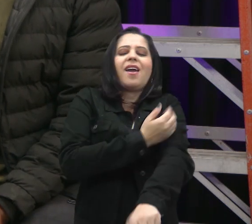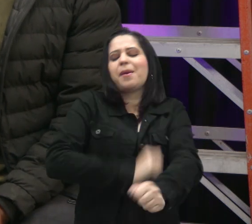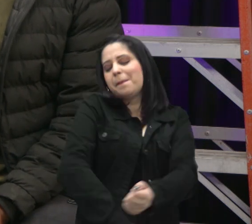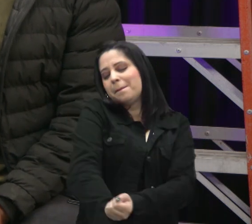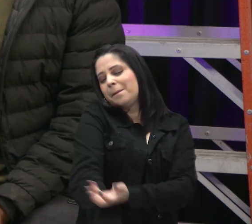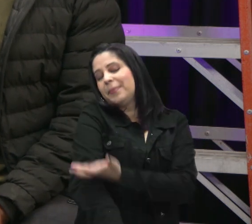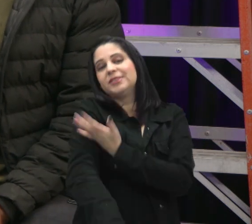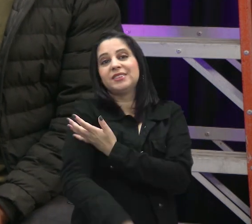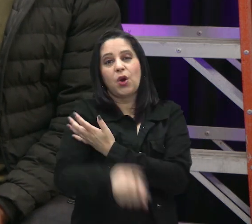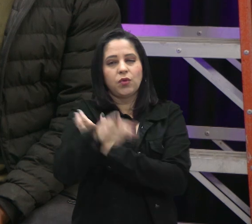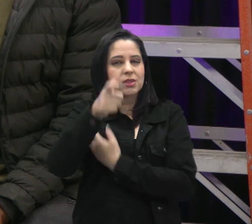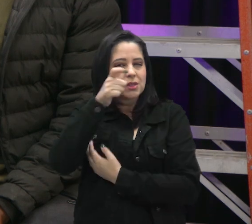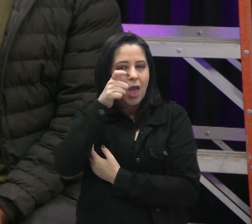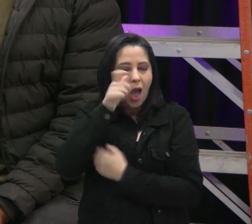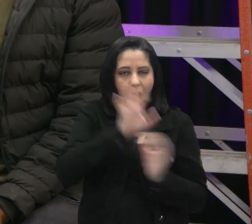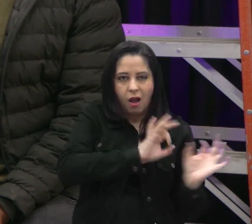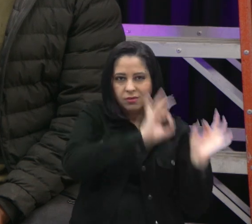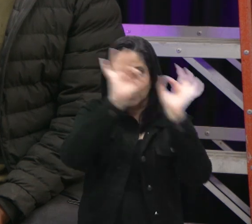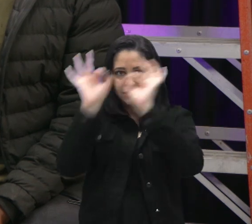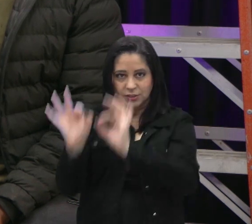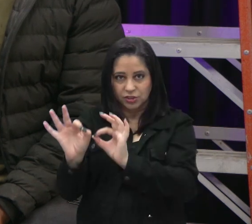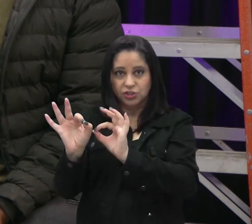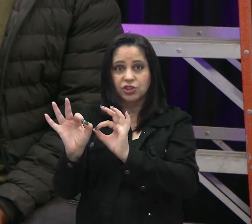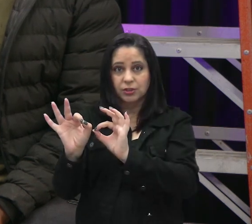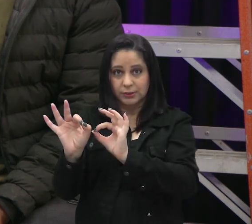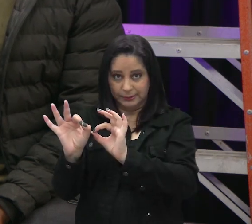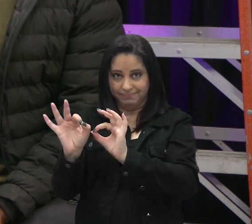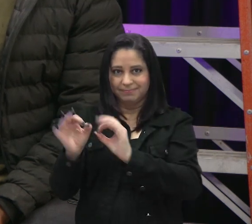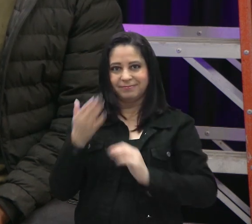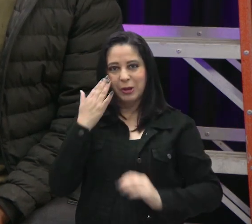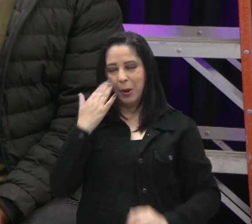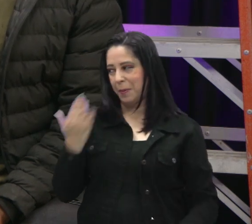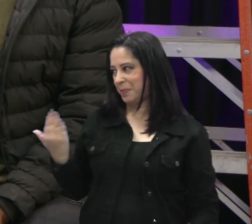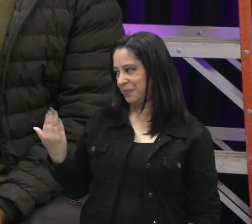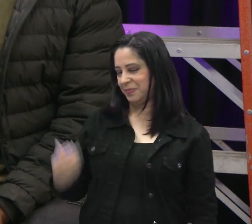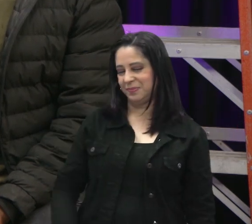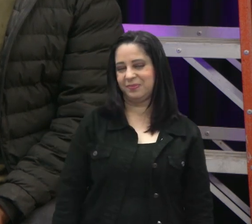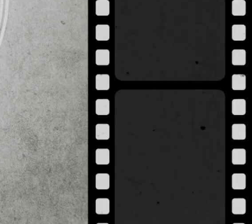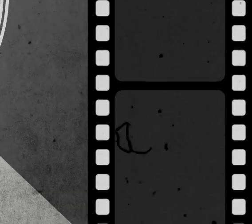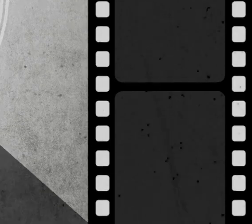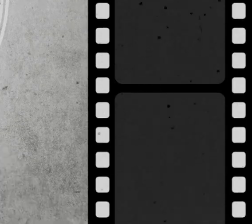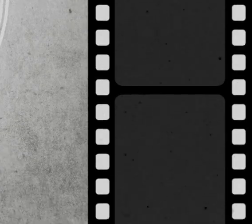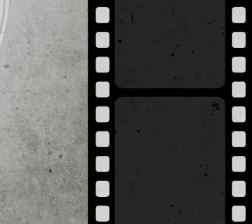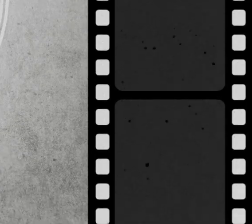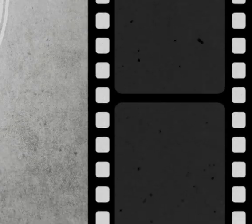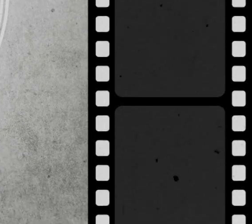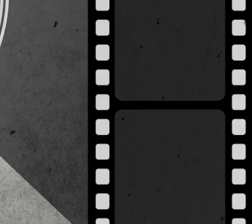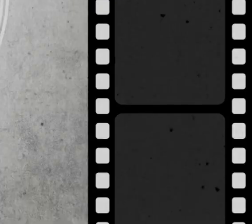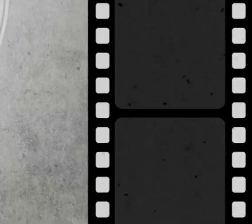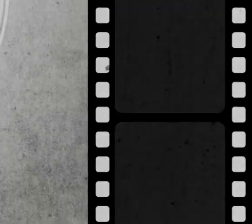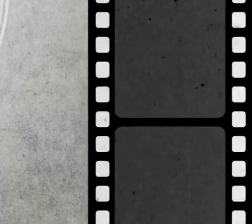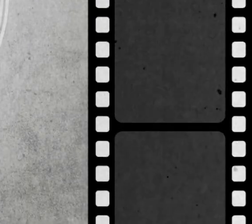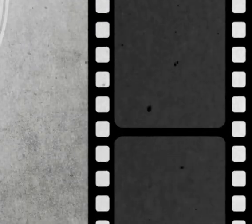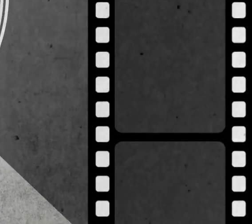promete prender a sua atenção do início ao fim. A Batalha de Shangri-La.